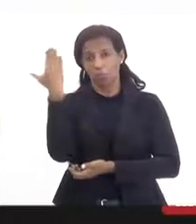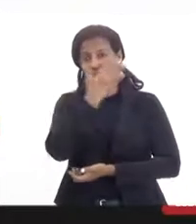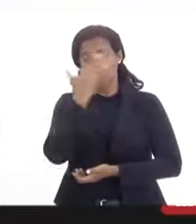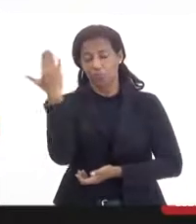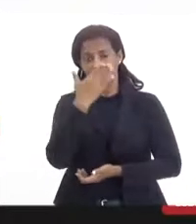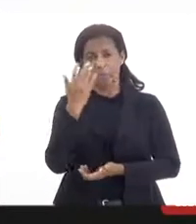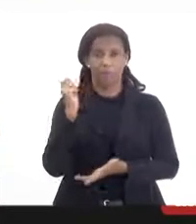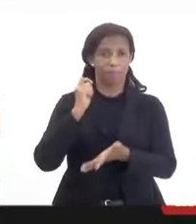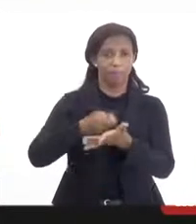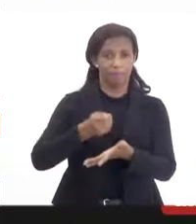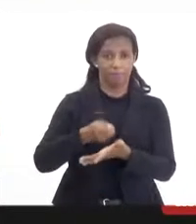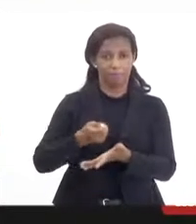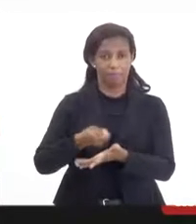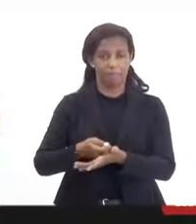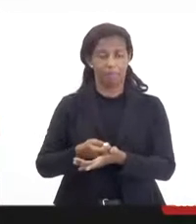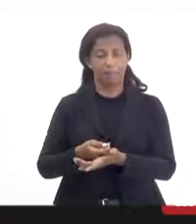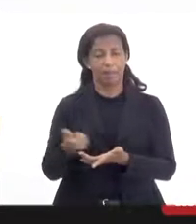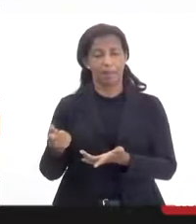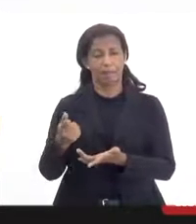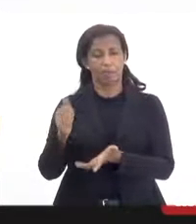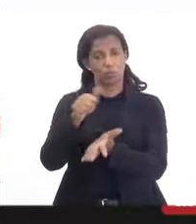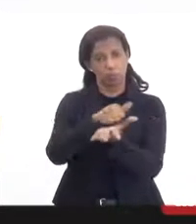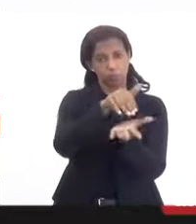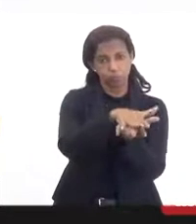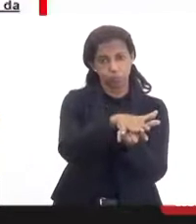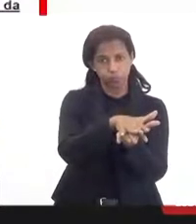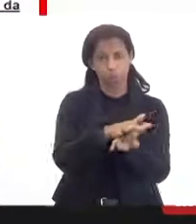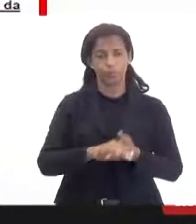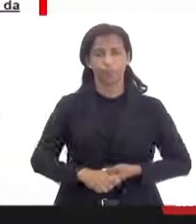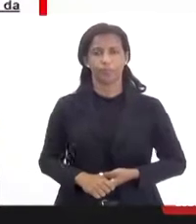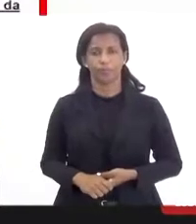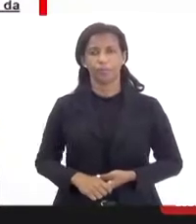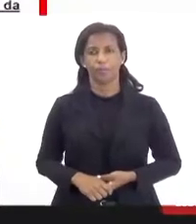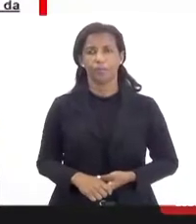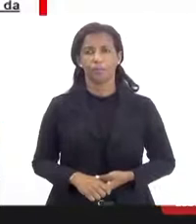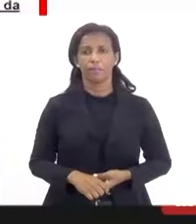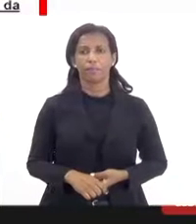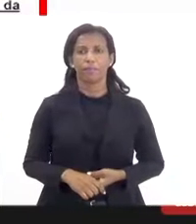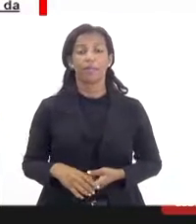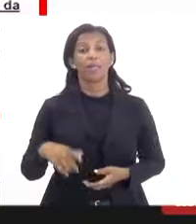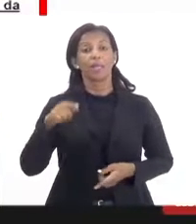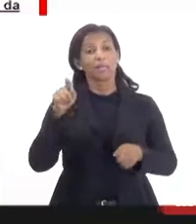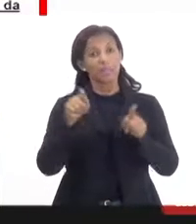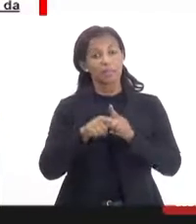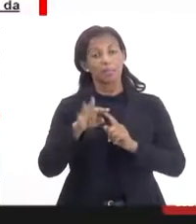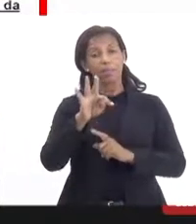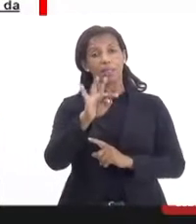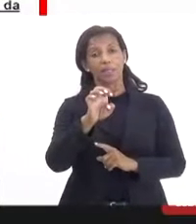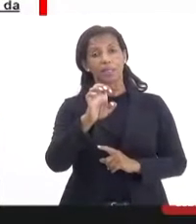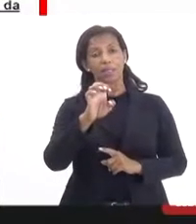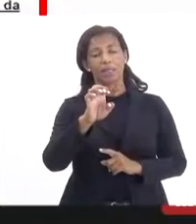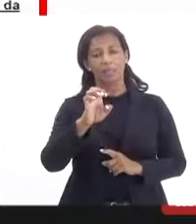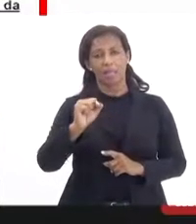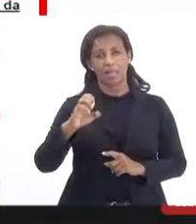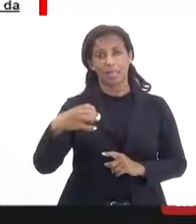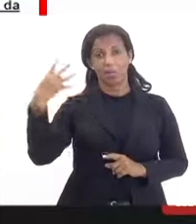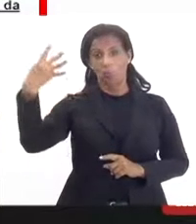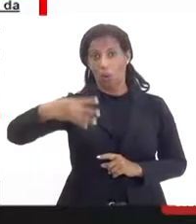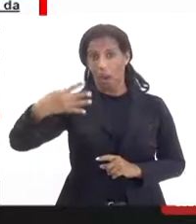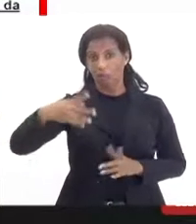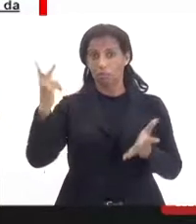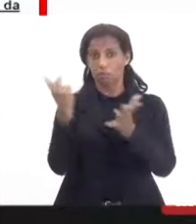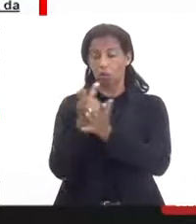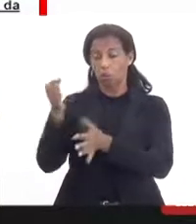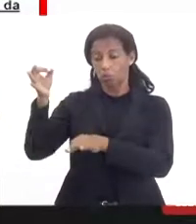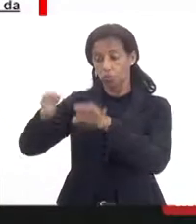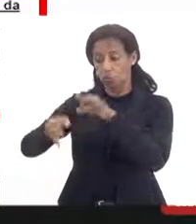eventuais pagamentos sobre esses autos. E ainda sobre a tese 4, eu chamo atenção aqui para o julgamento